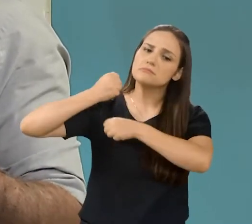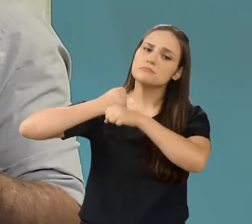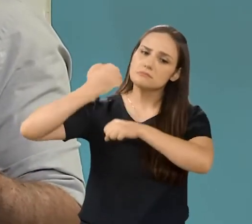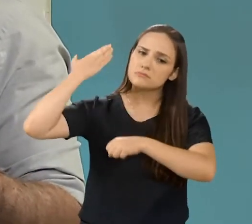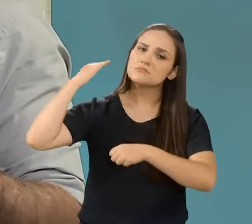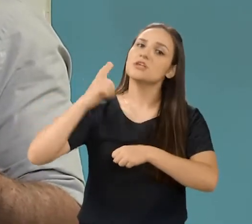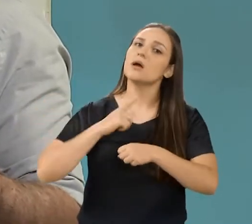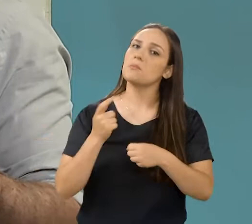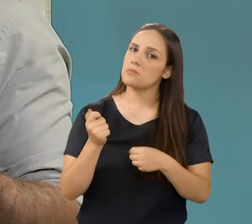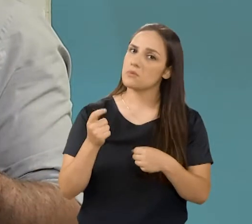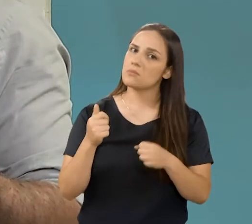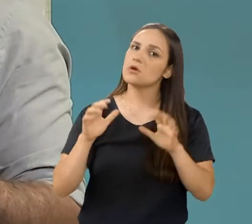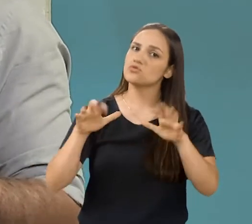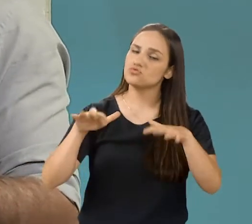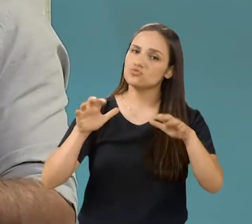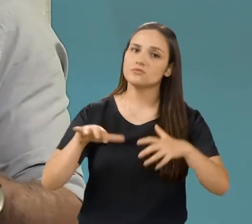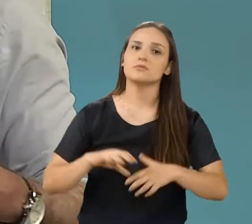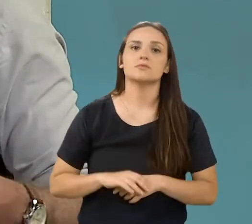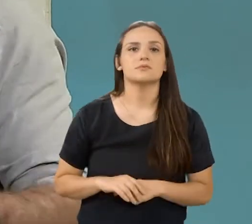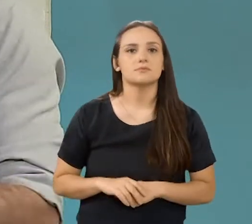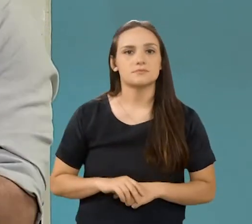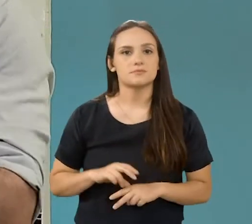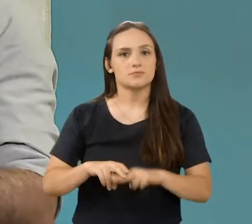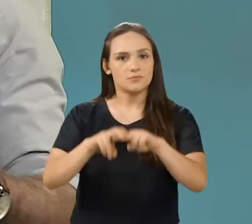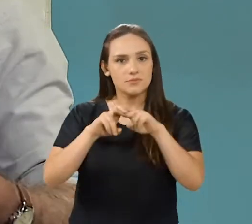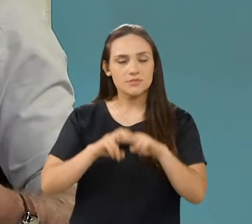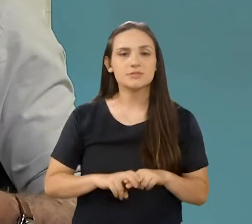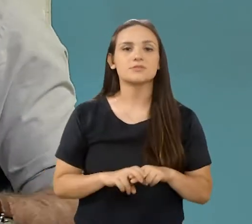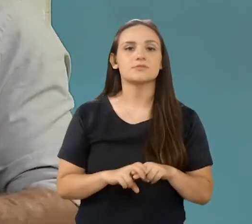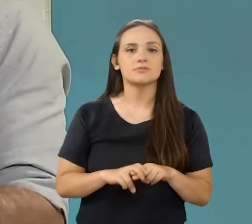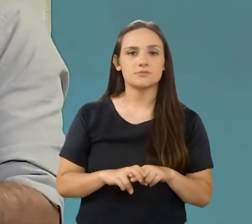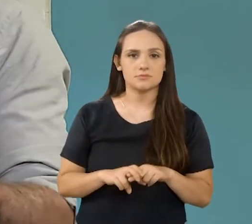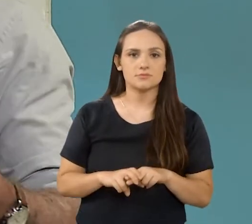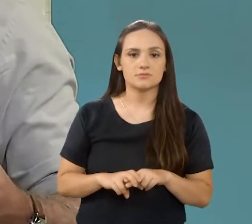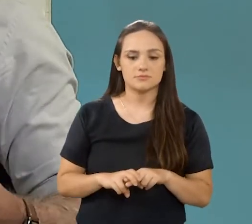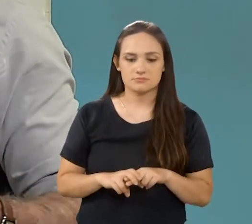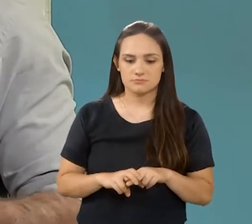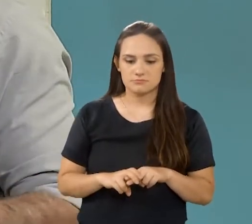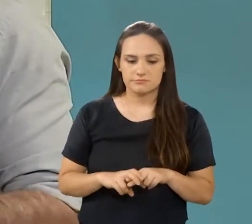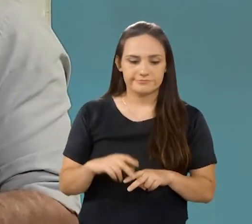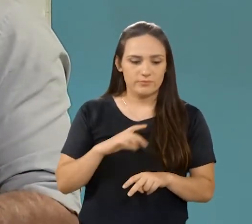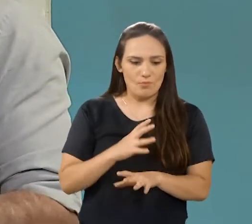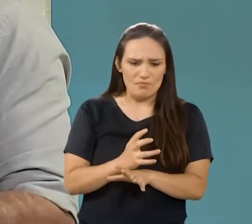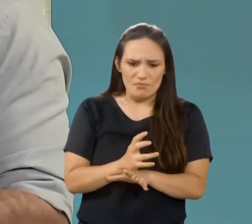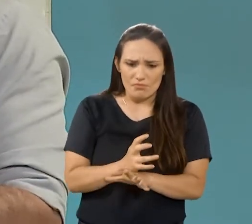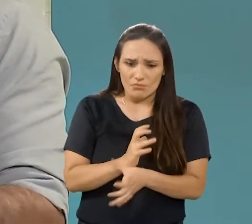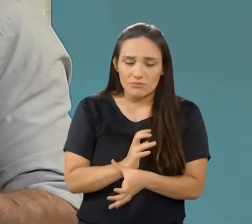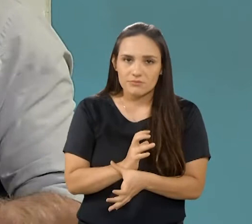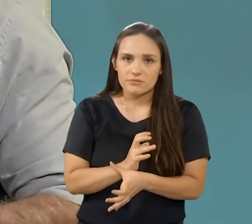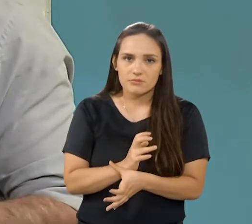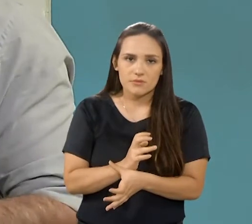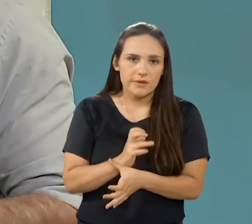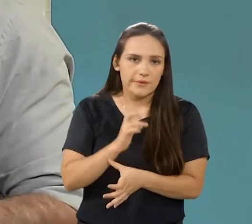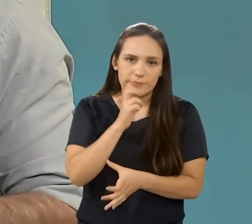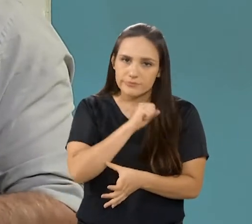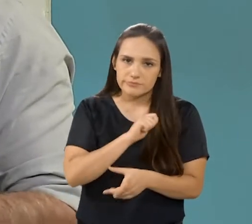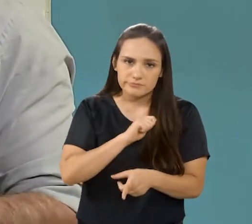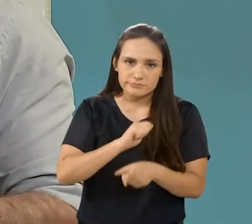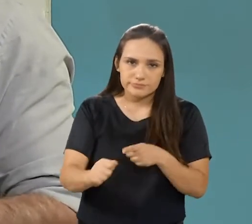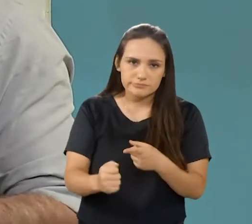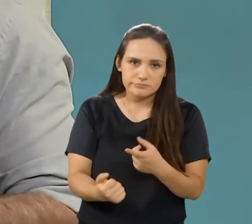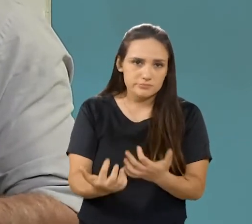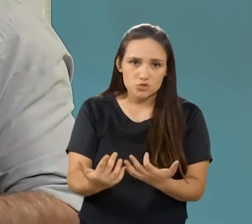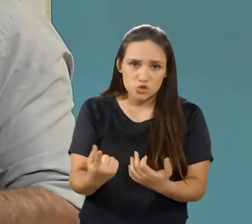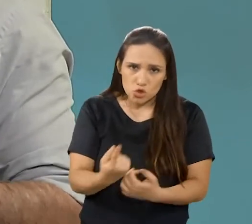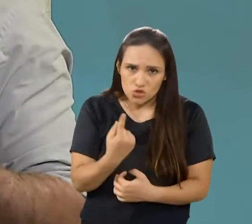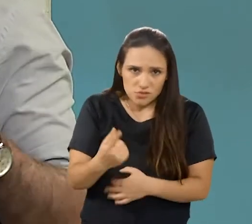menor do que o esperado, formam uma grande quantidade de material ali, de matéria orgânica seca, é um combustível, né? Necessário